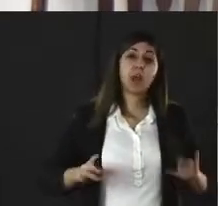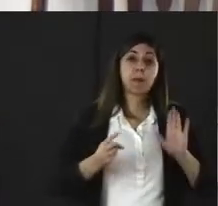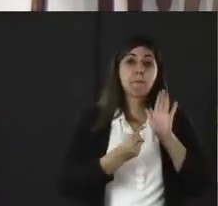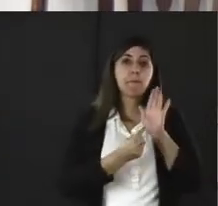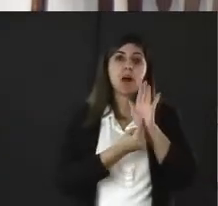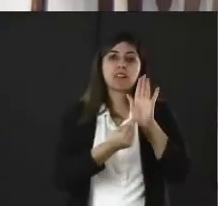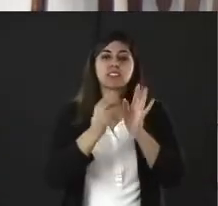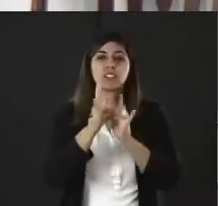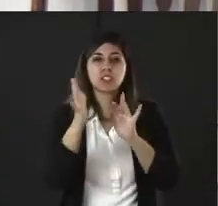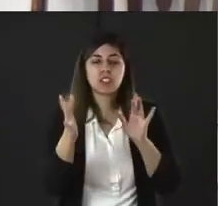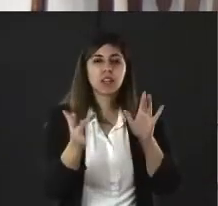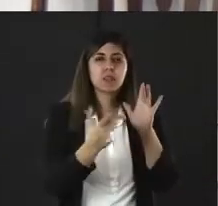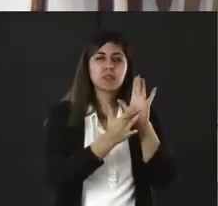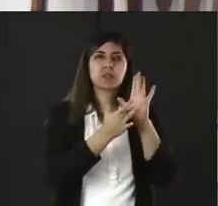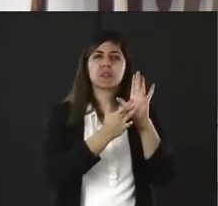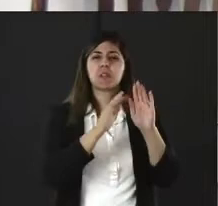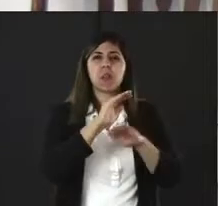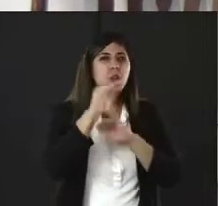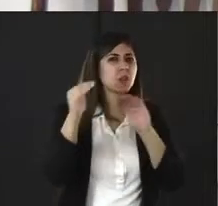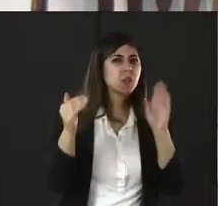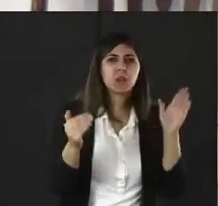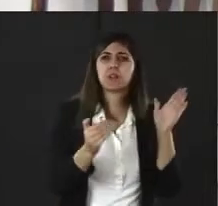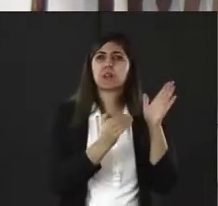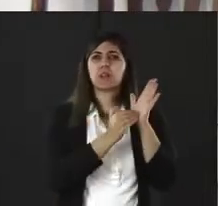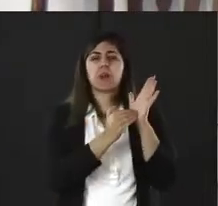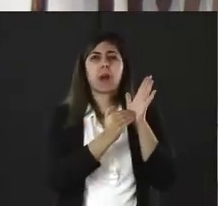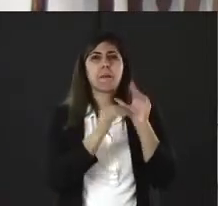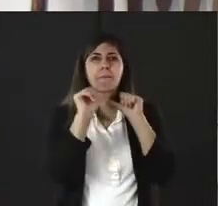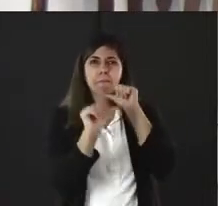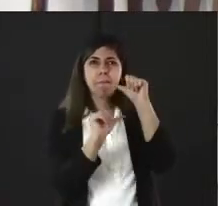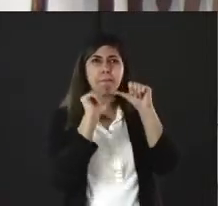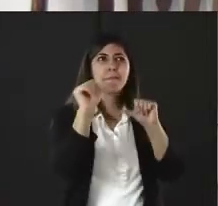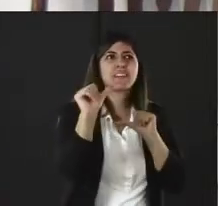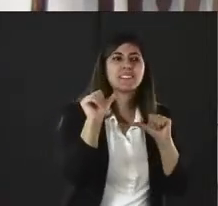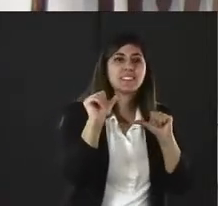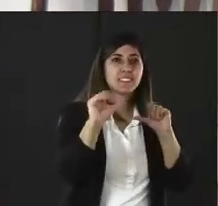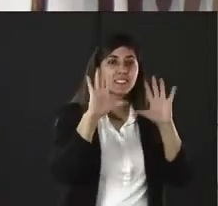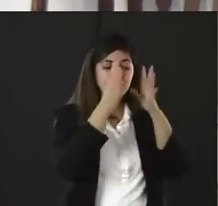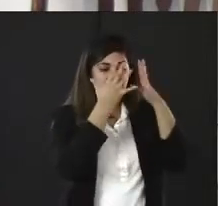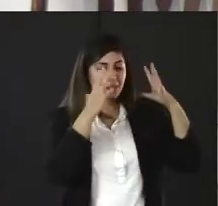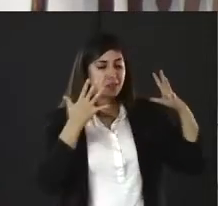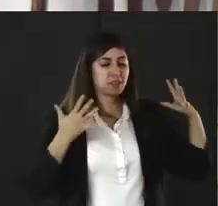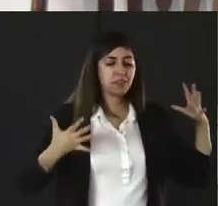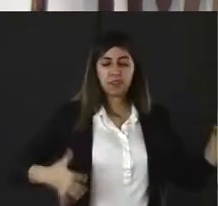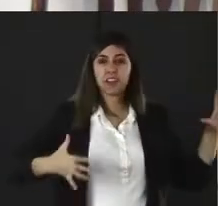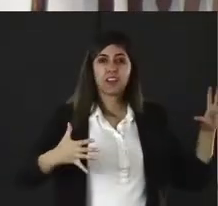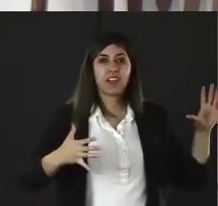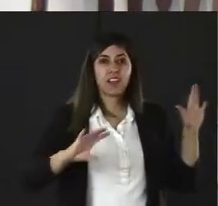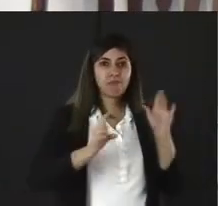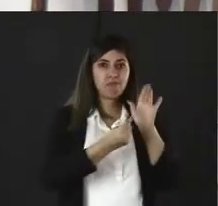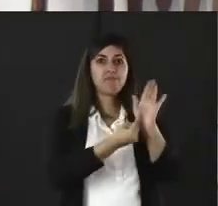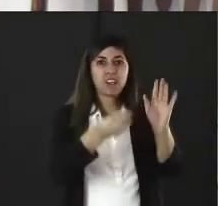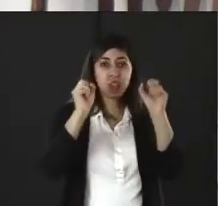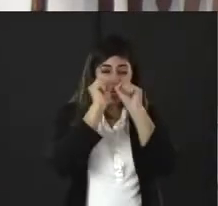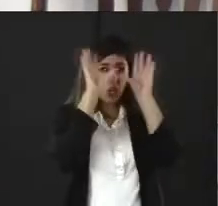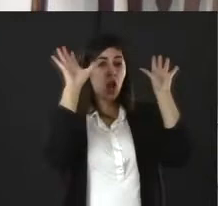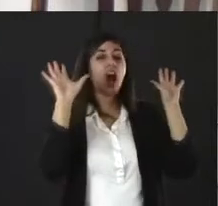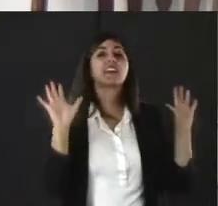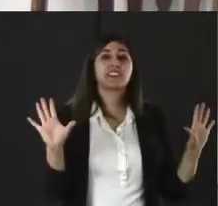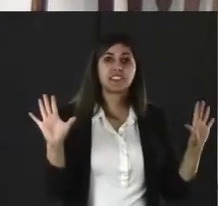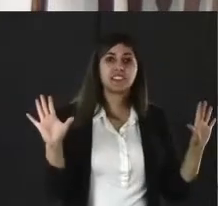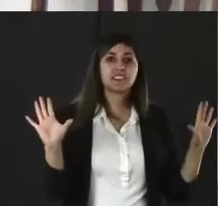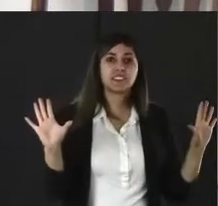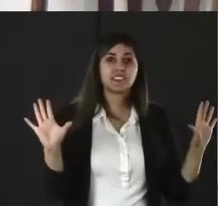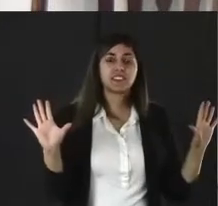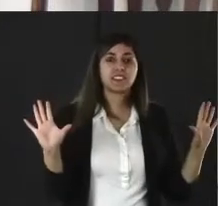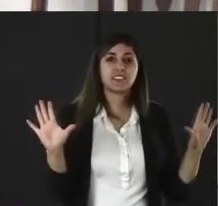jesus completamente translucida do diz o texto e então na transfiguração